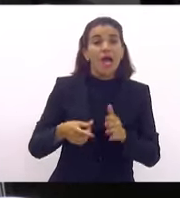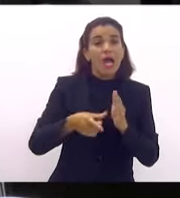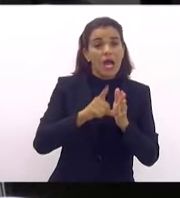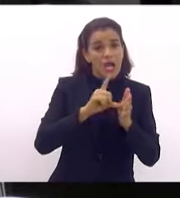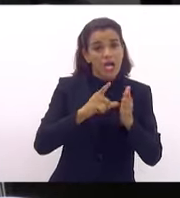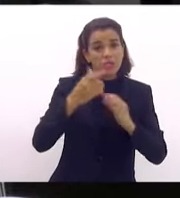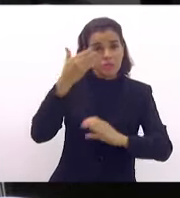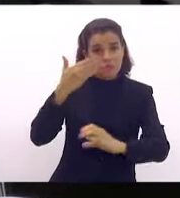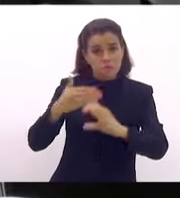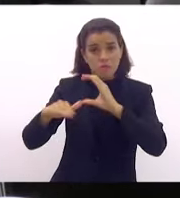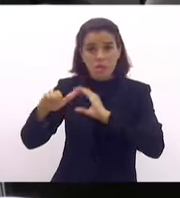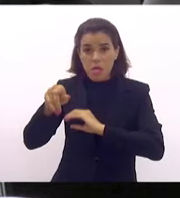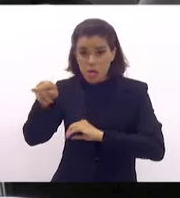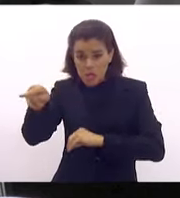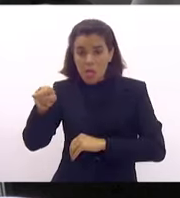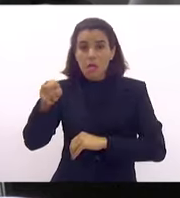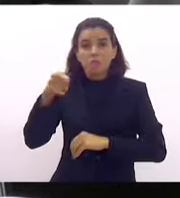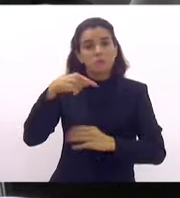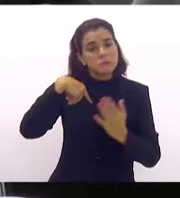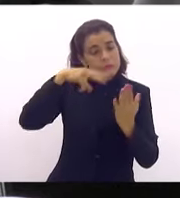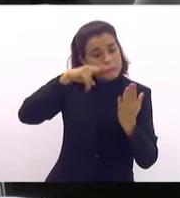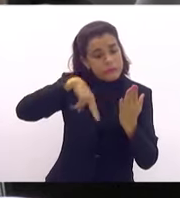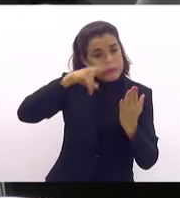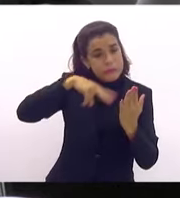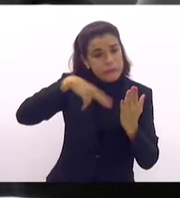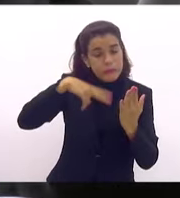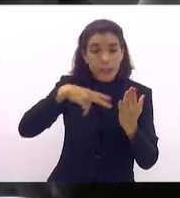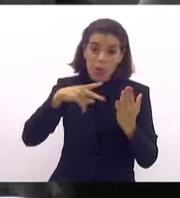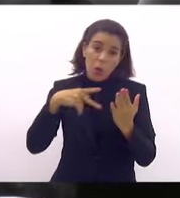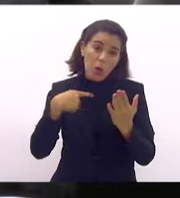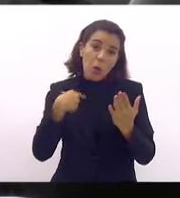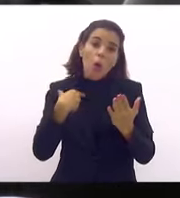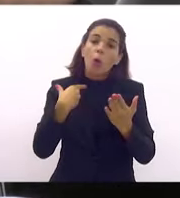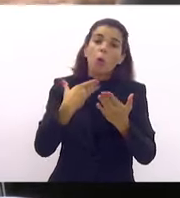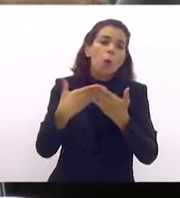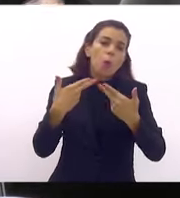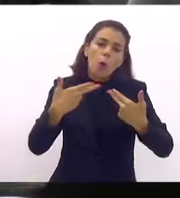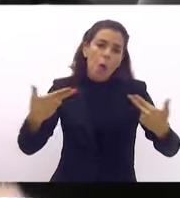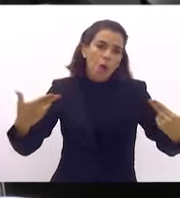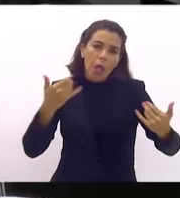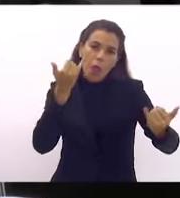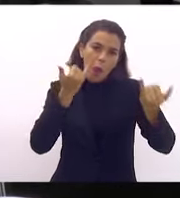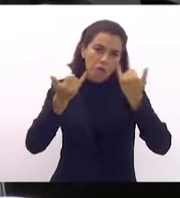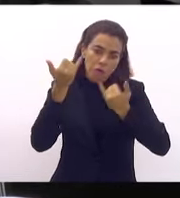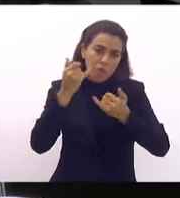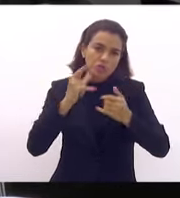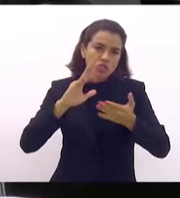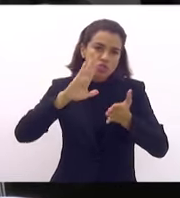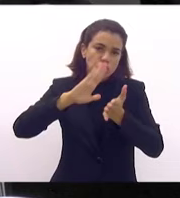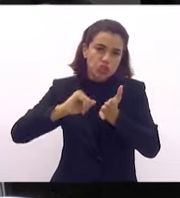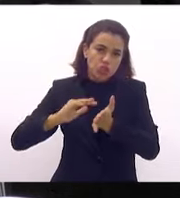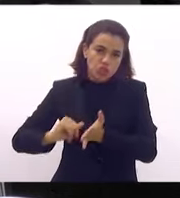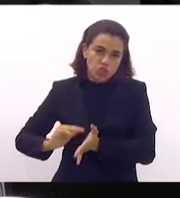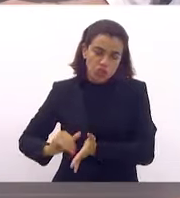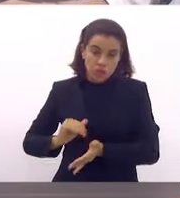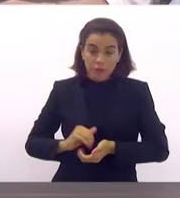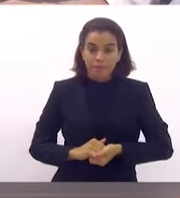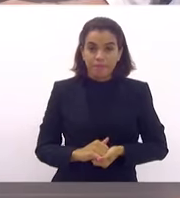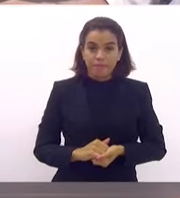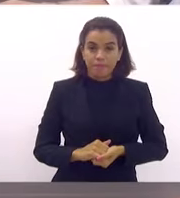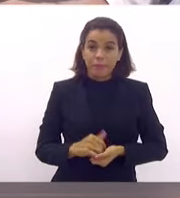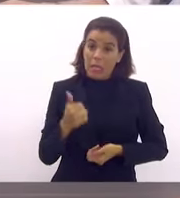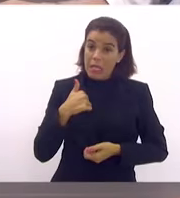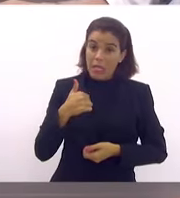senhor, conforme fosse for esclarecido, a gente retira, viu, Flávio? É isso. Mas, muito provavelmente eu não